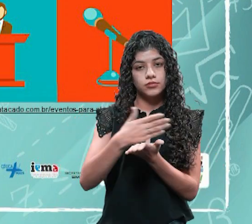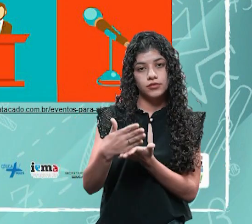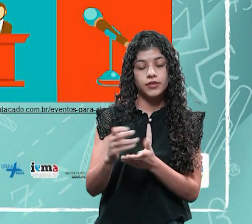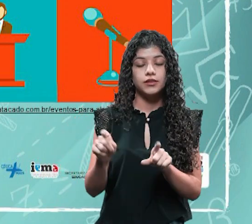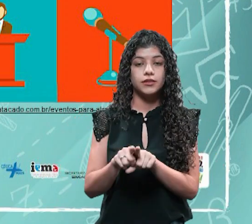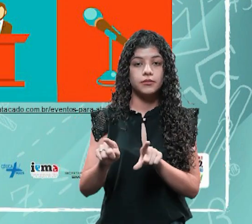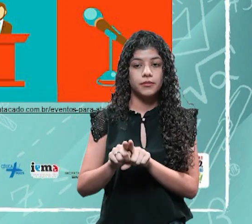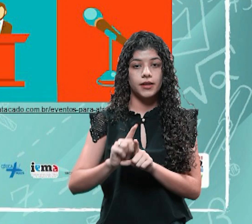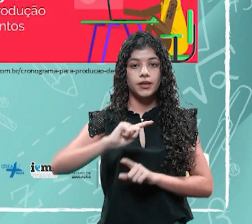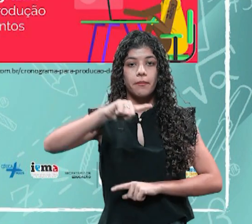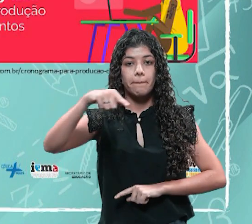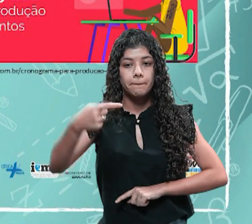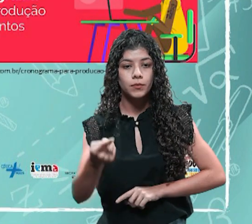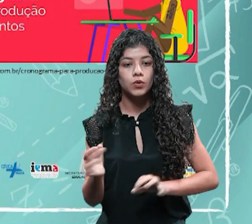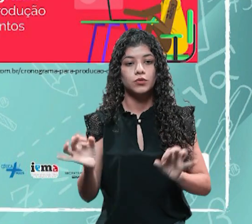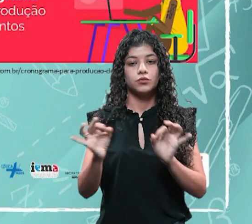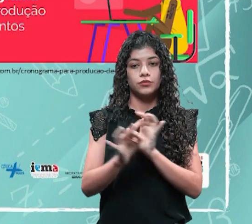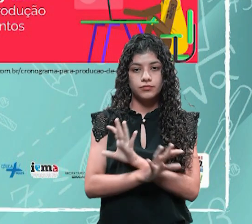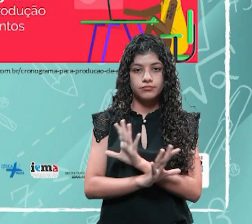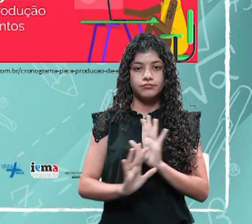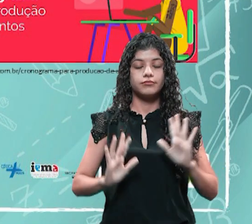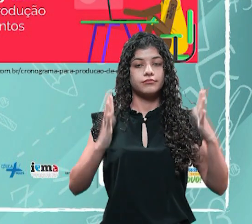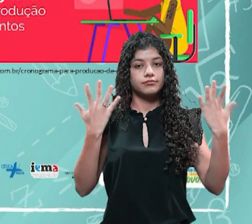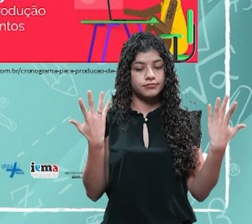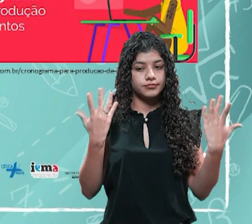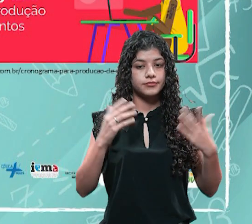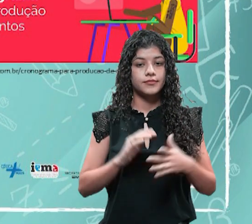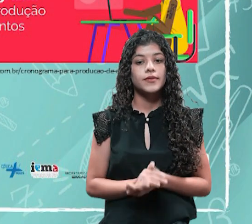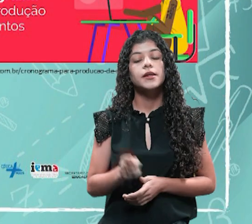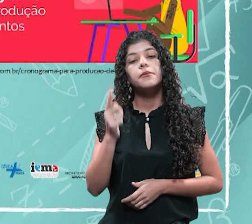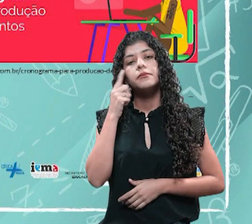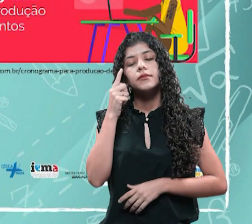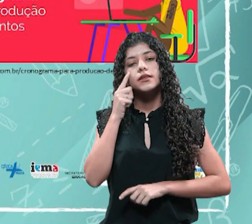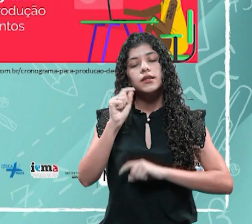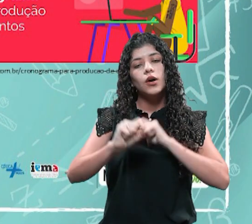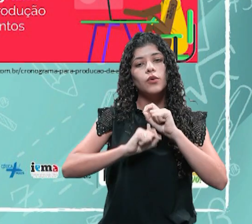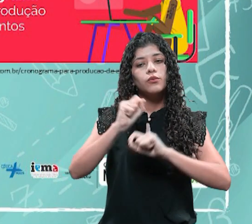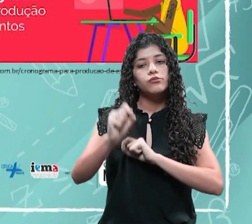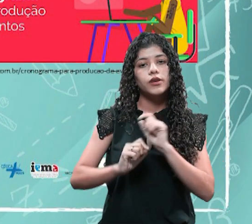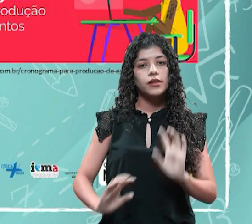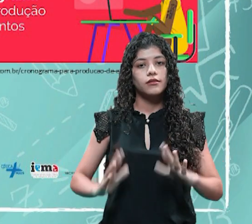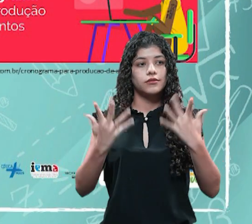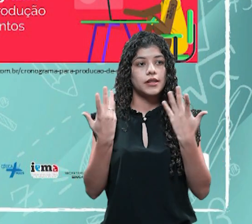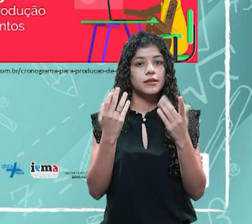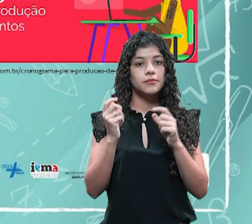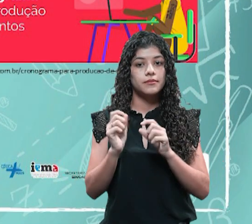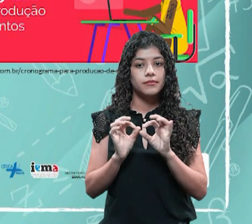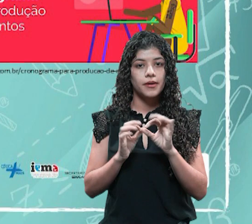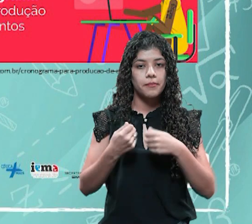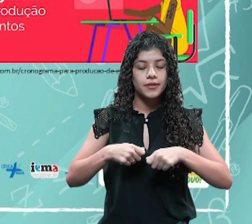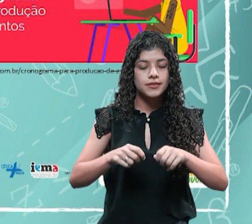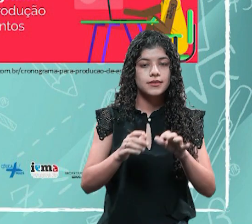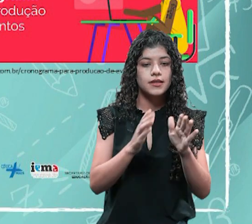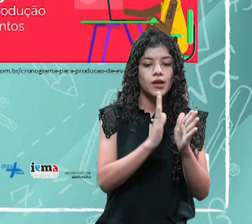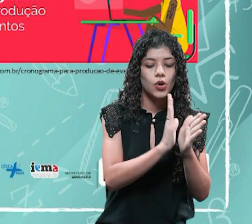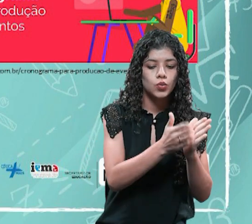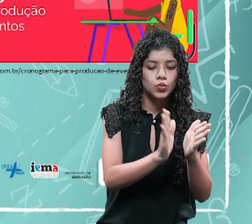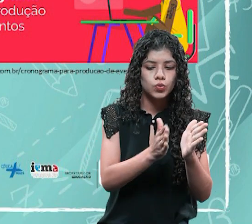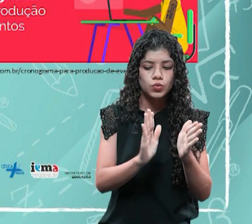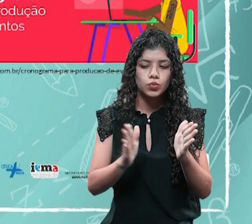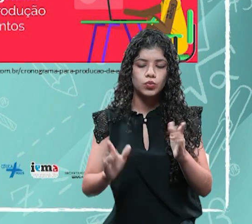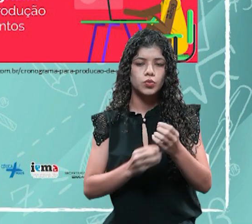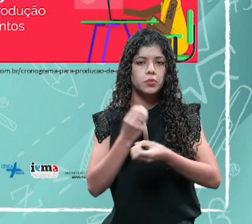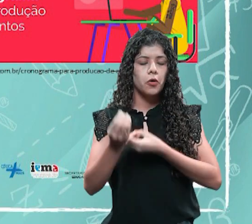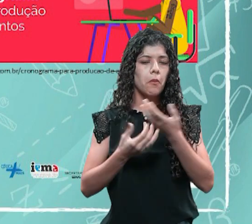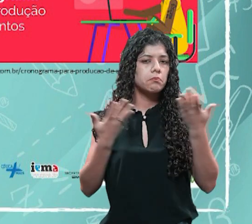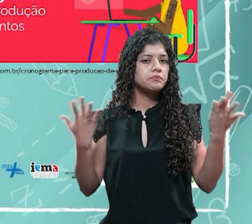encerramento do evento. A gente tem que pensar, quando a gente pensa em um evento, a gente tem que pensar no cronograma, né? Qual seria esse